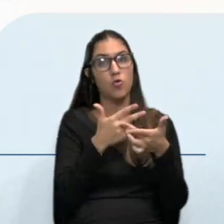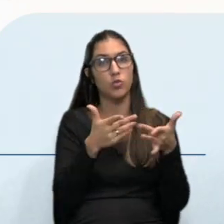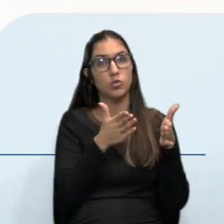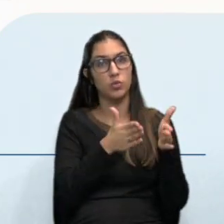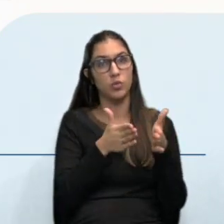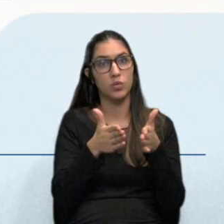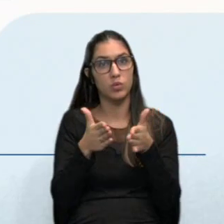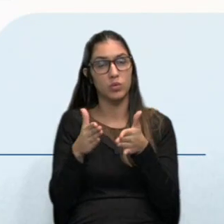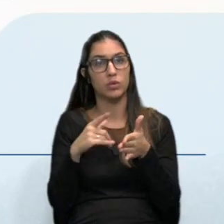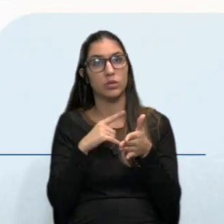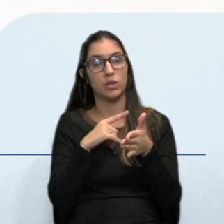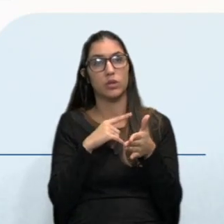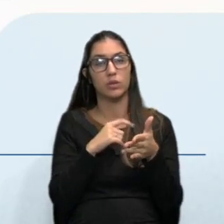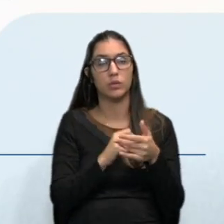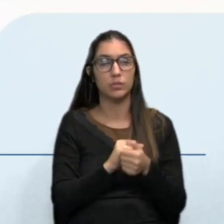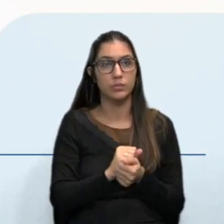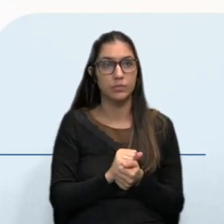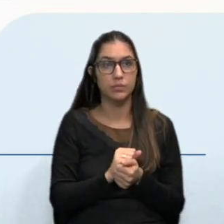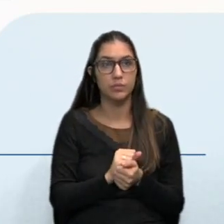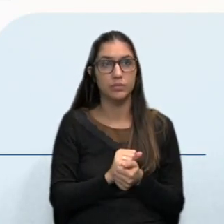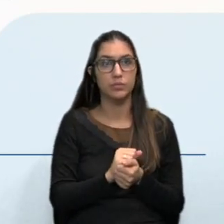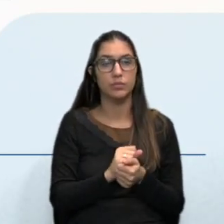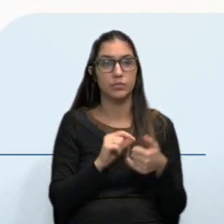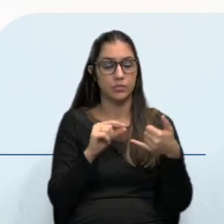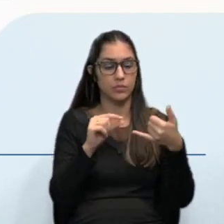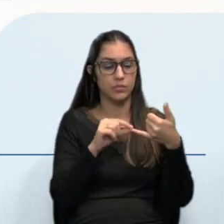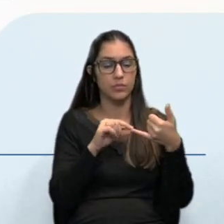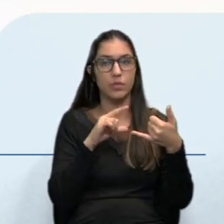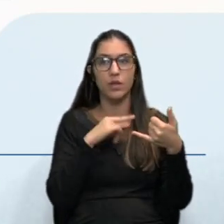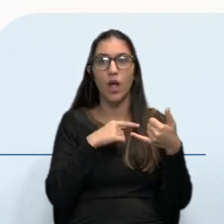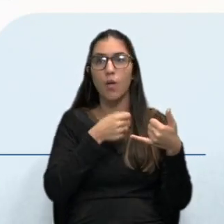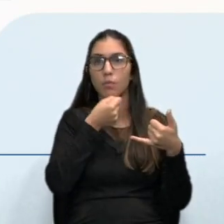parâmetros, alguns dispositivos. O microfone,